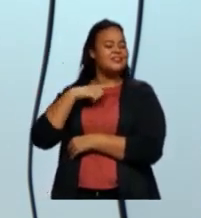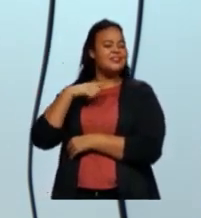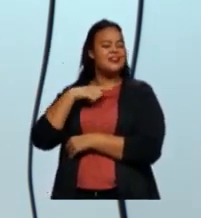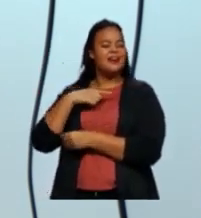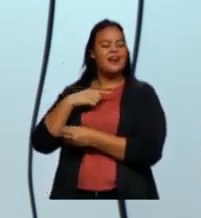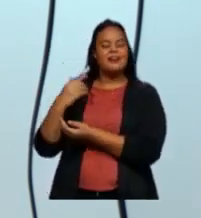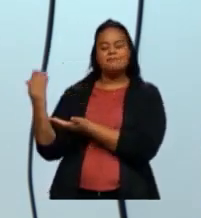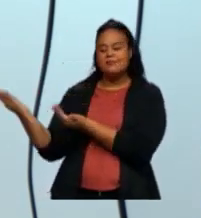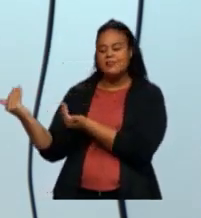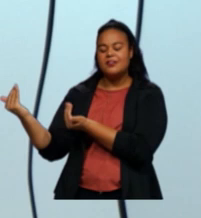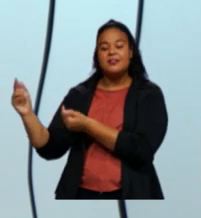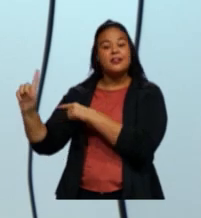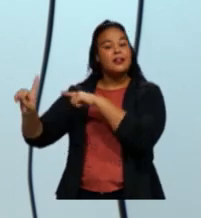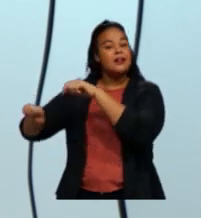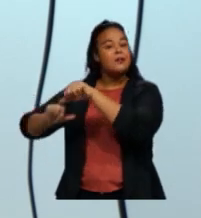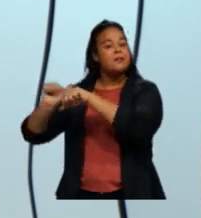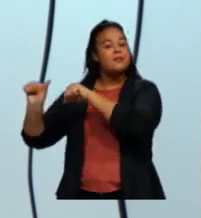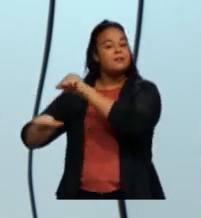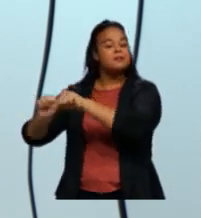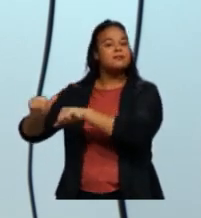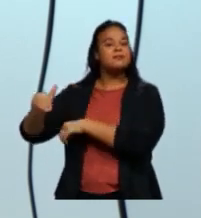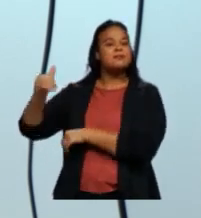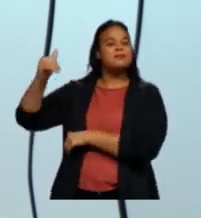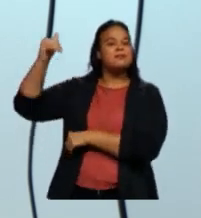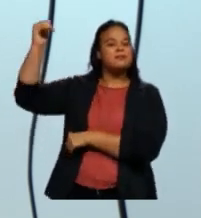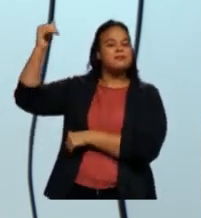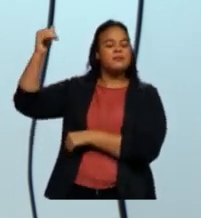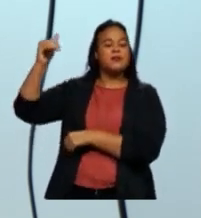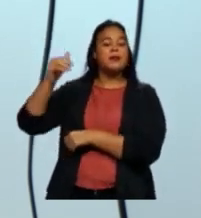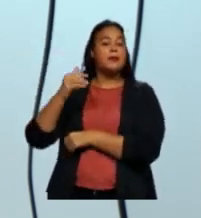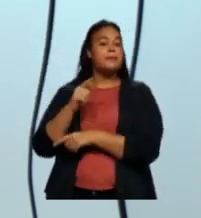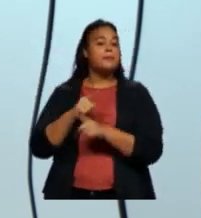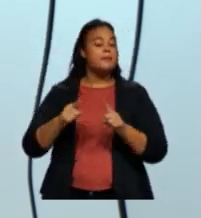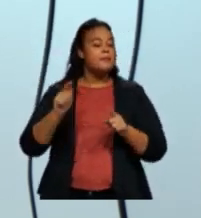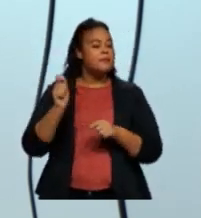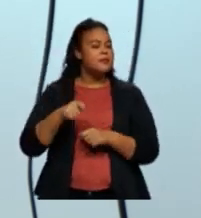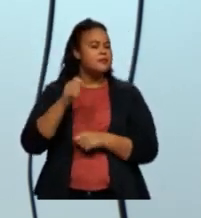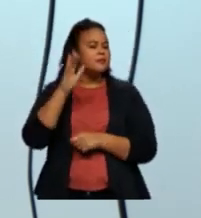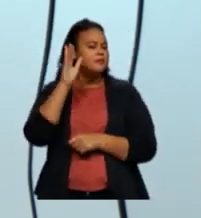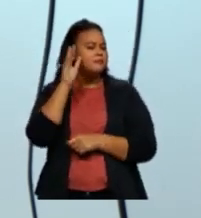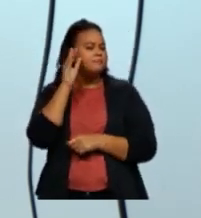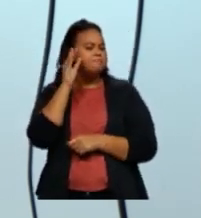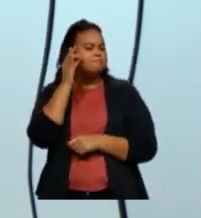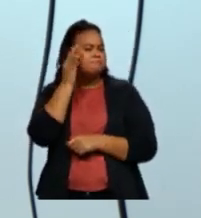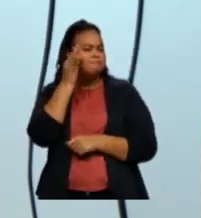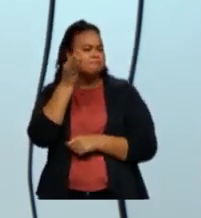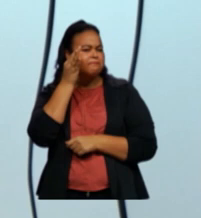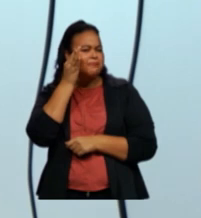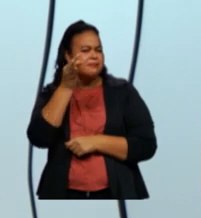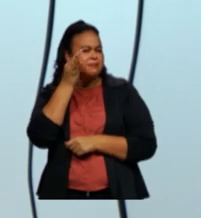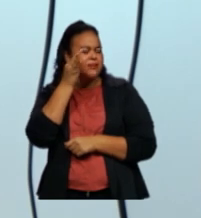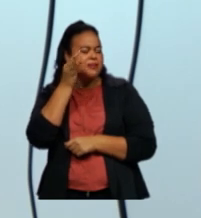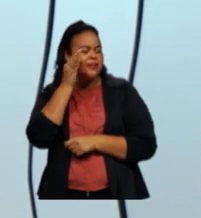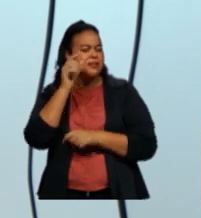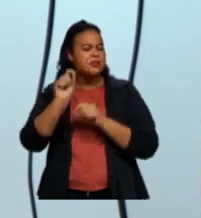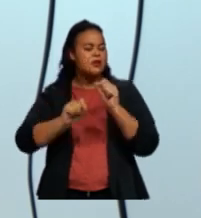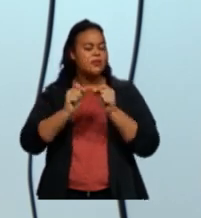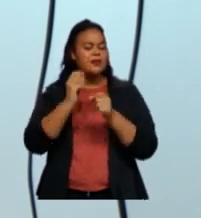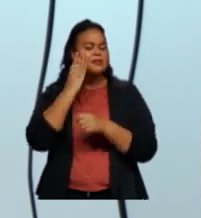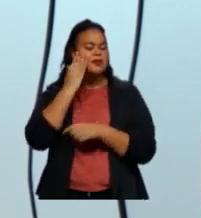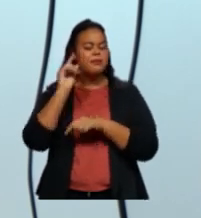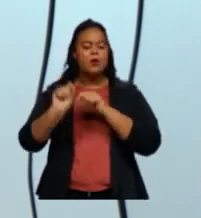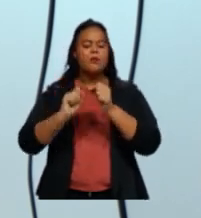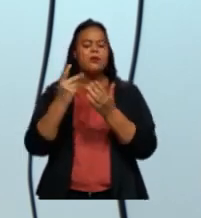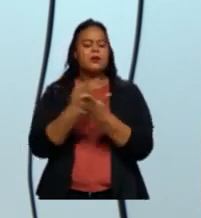você entender o que está acontecendo no seu corpo. É por isso que hoje o tema dessa